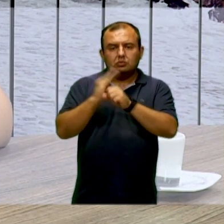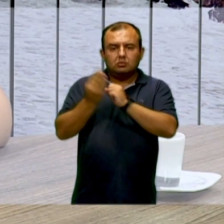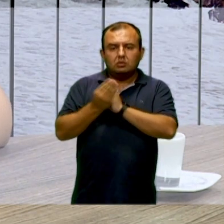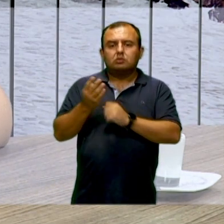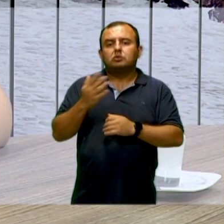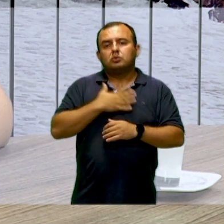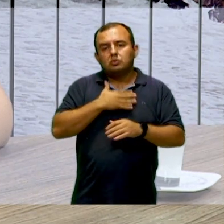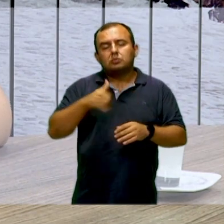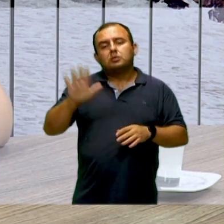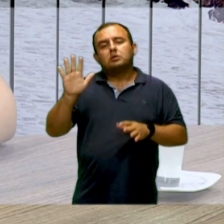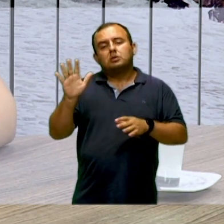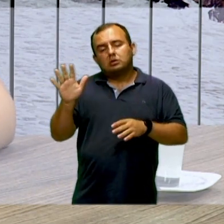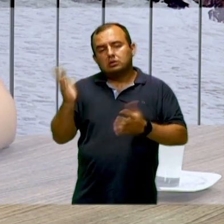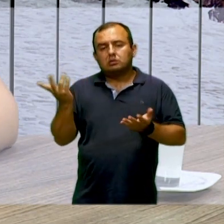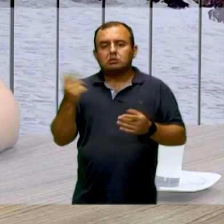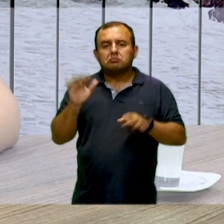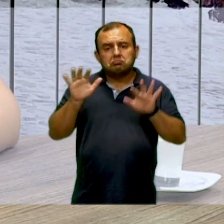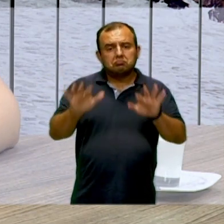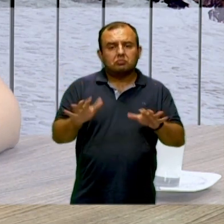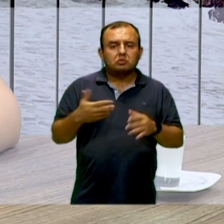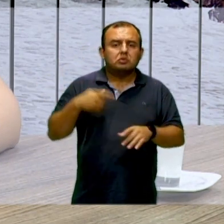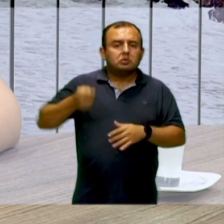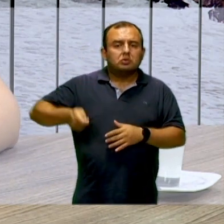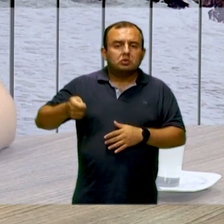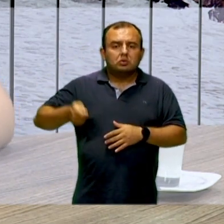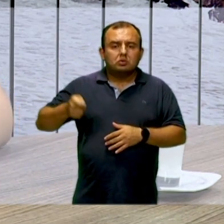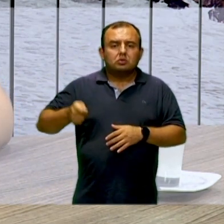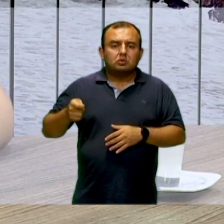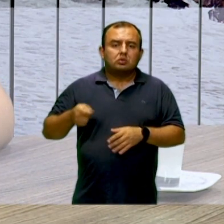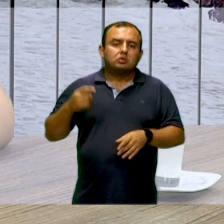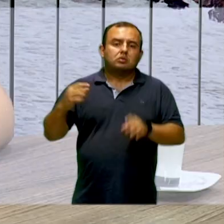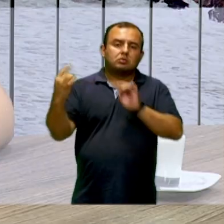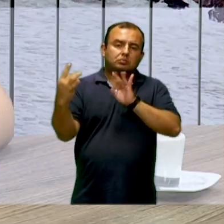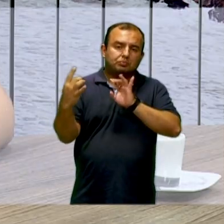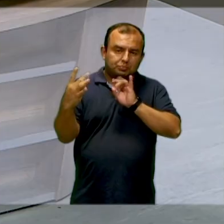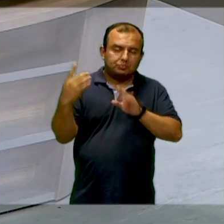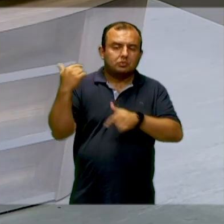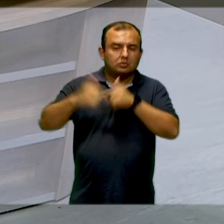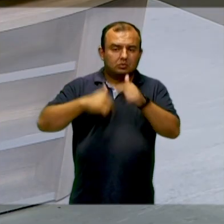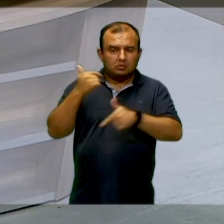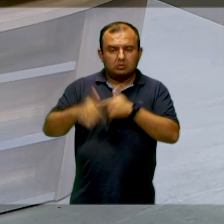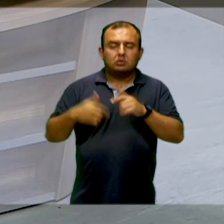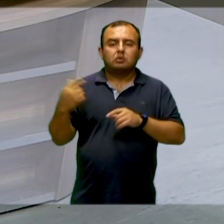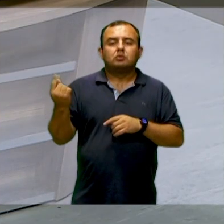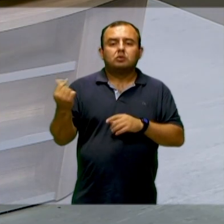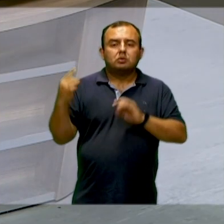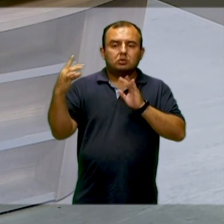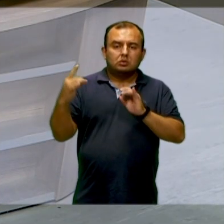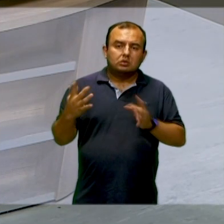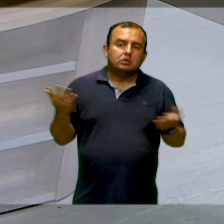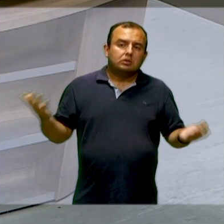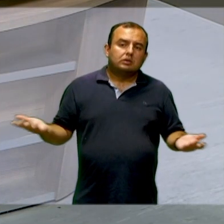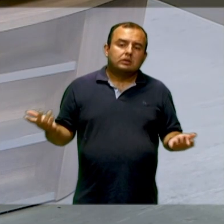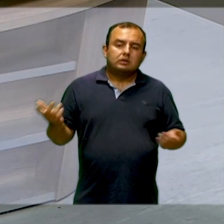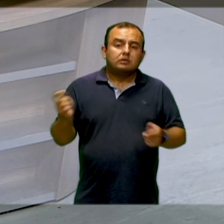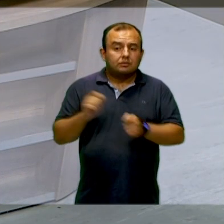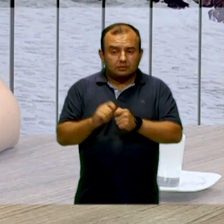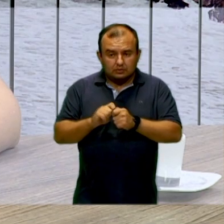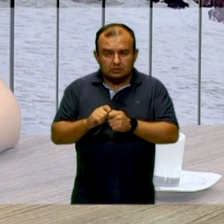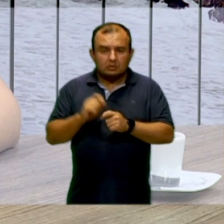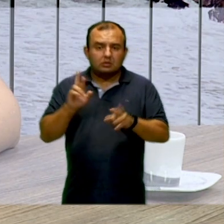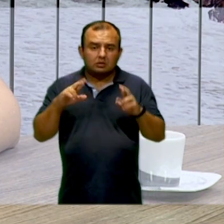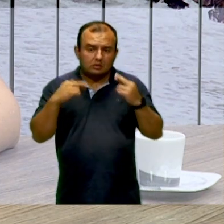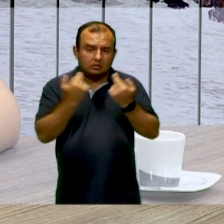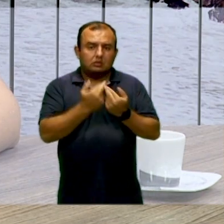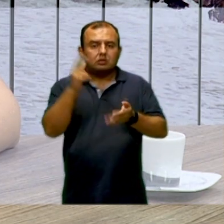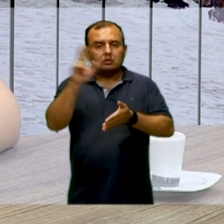de trabalho. Fica por aí. O que a gente tem cobrado mais é a prestação de contas. Que a prestação de contas, apesar das pessoas fazerem uma reunião,